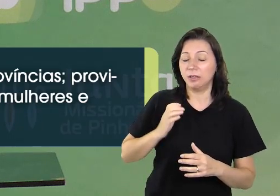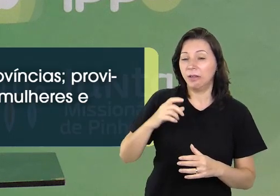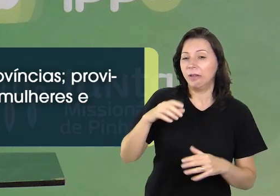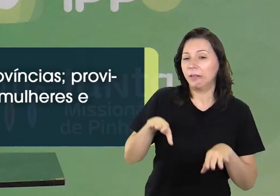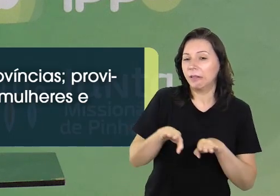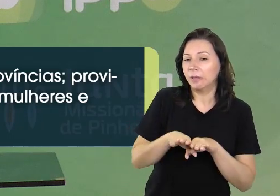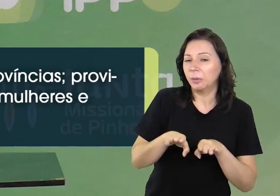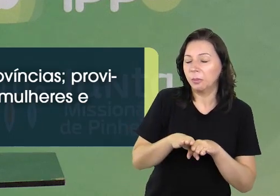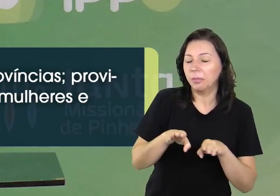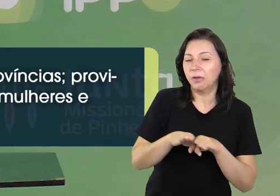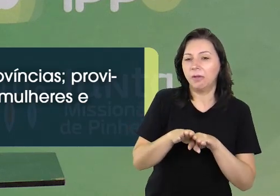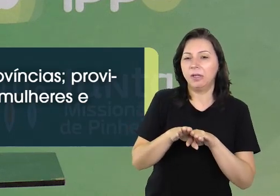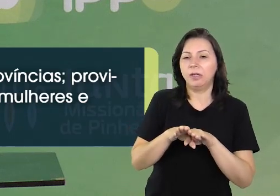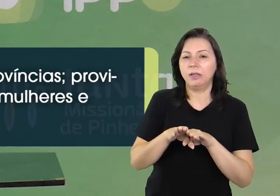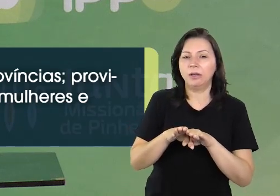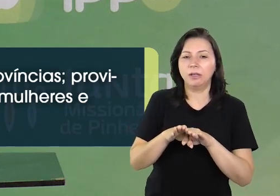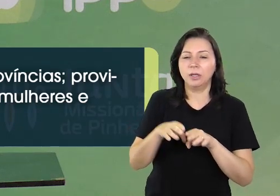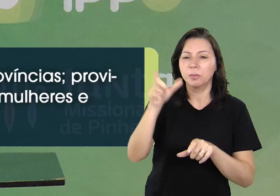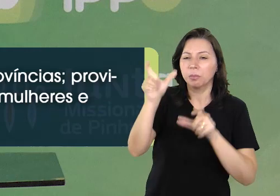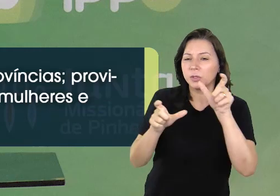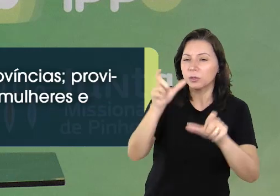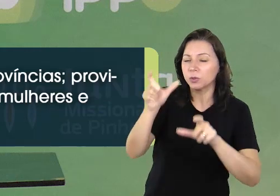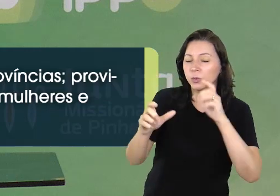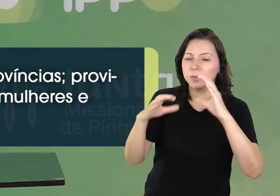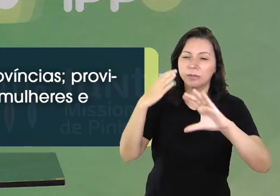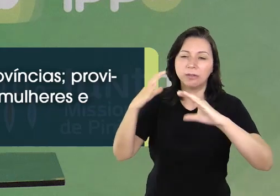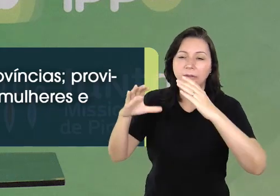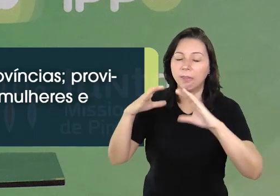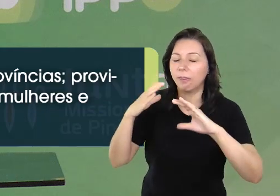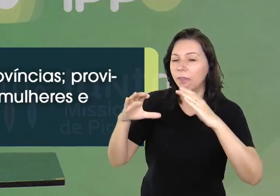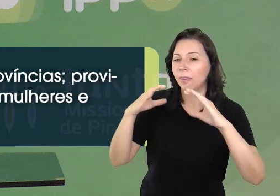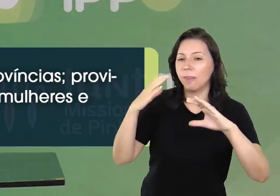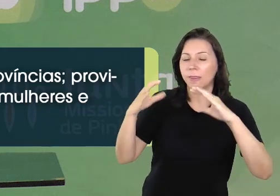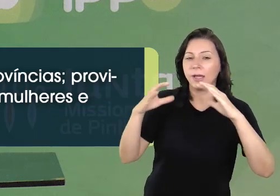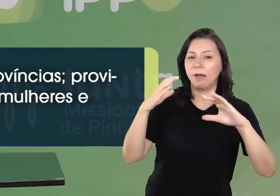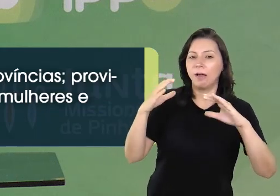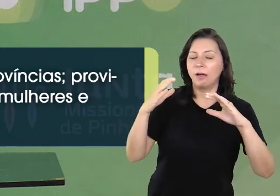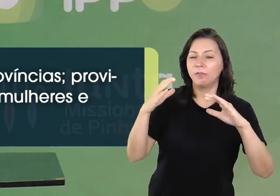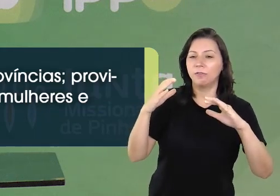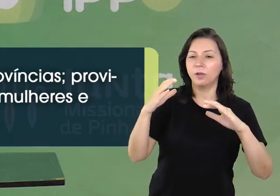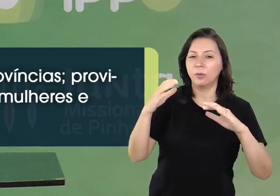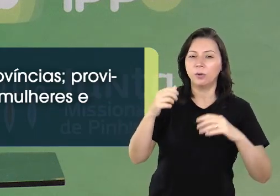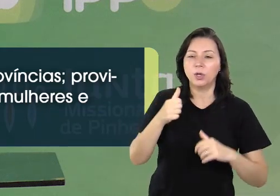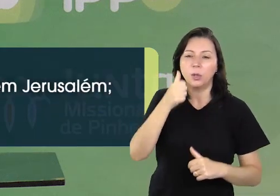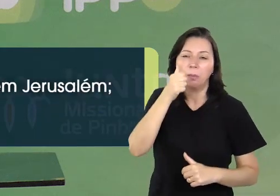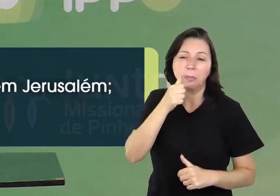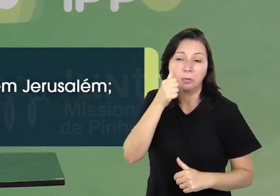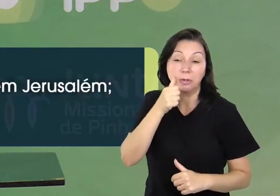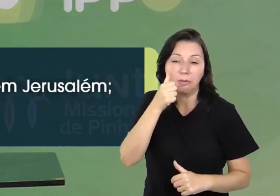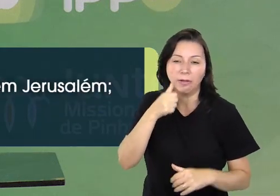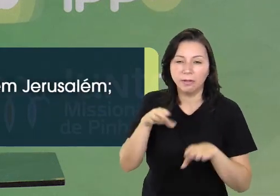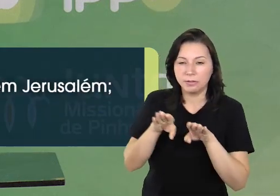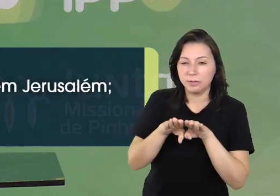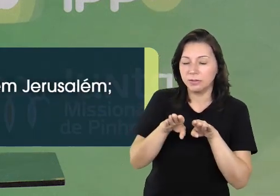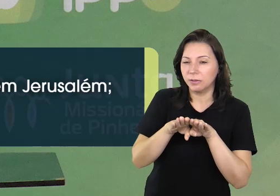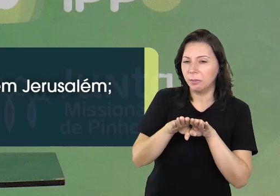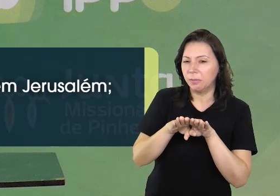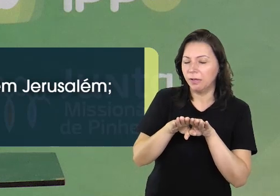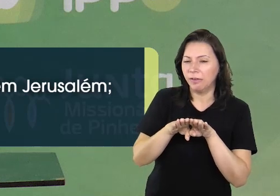e cantoras e das Delícias dos Filhos dos Homens mulheres e mulheres